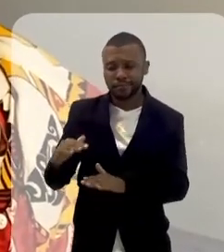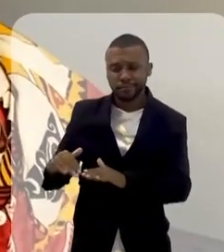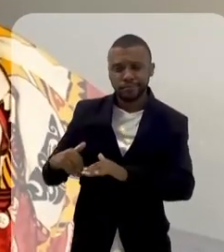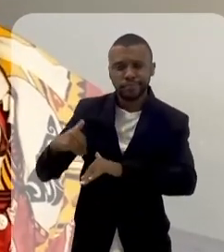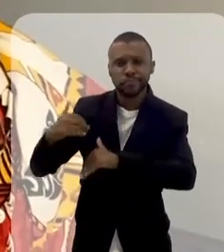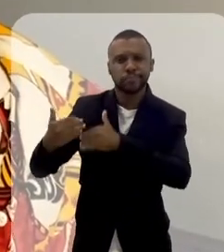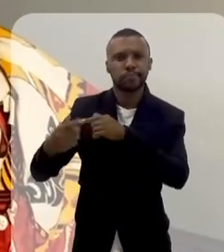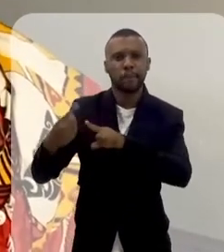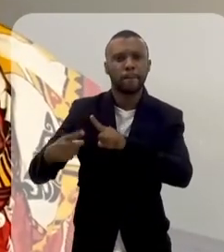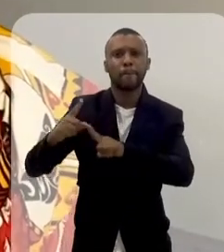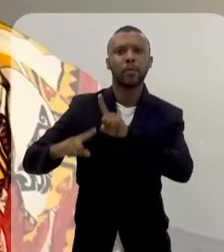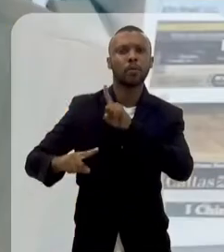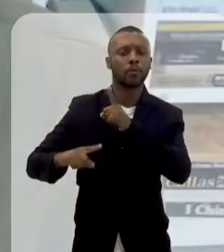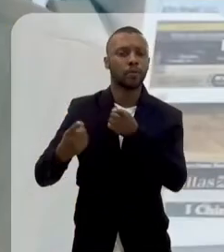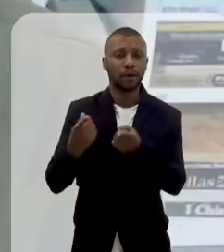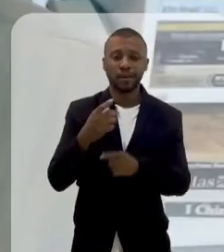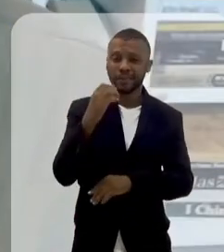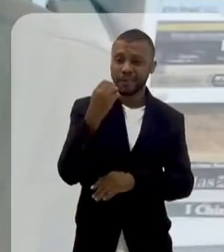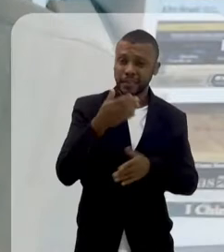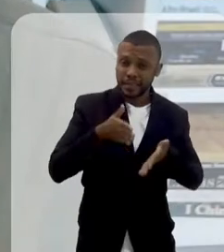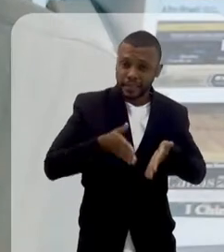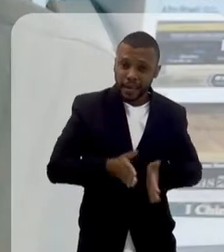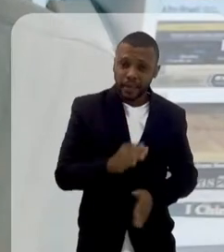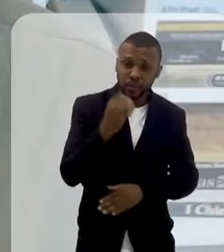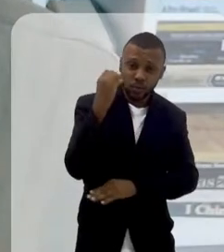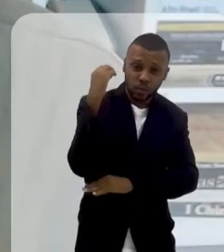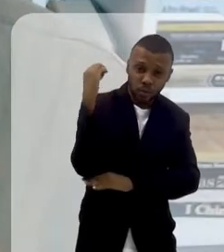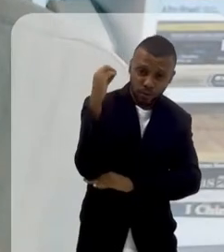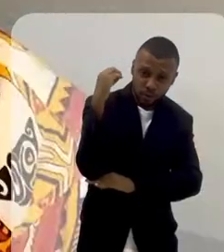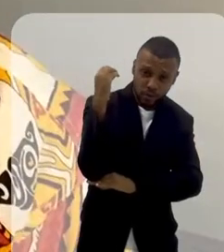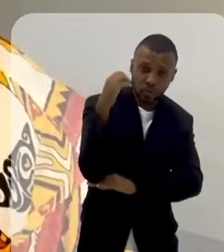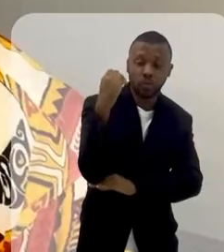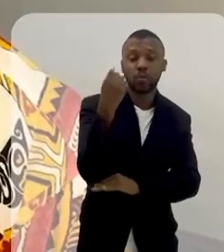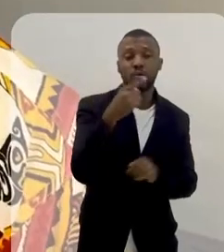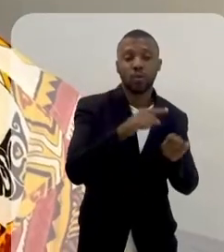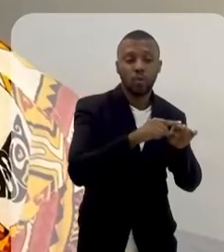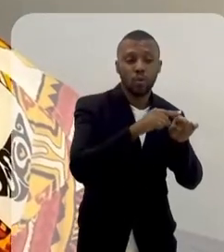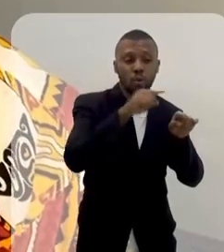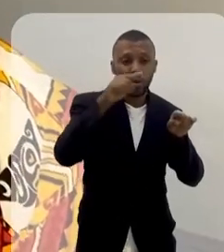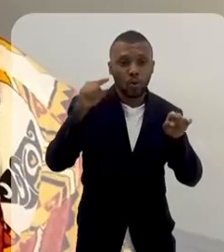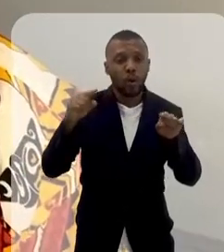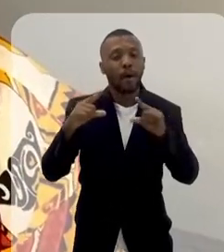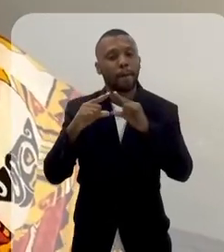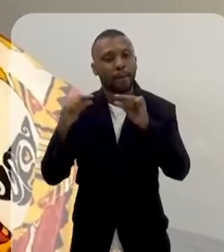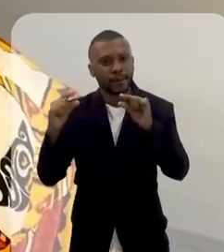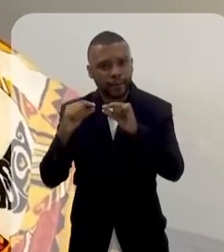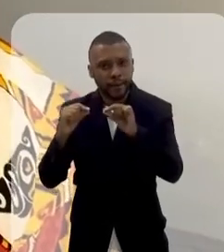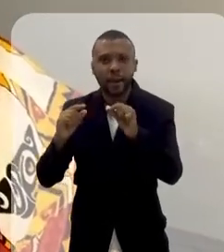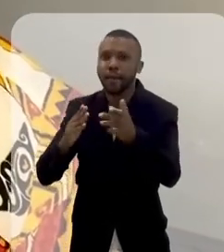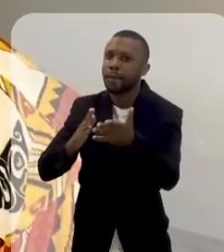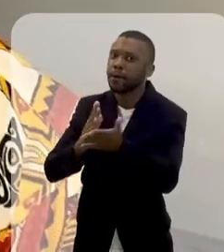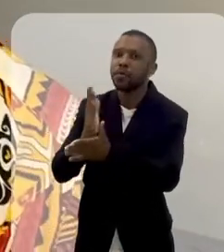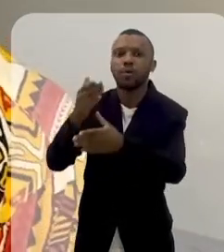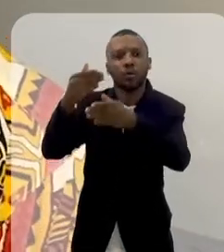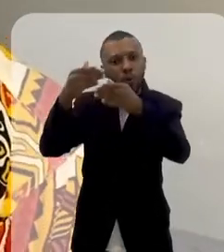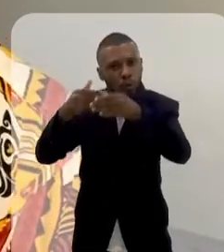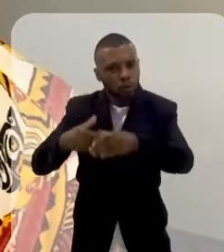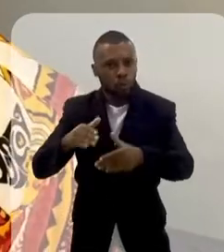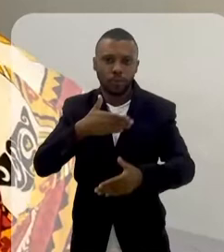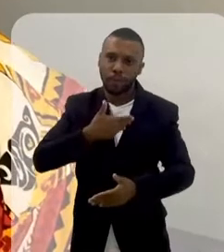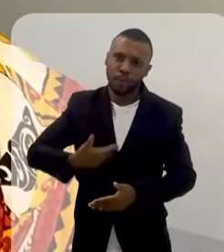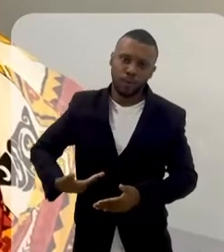ele vai crescendo na vida, ele sobe do Rio Grande do Sul até Brasília, passando concursos públicos, e aí ele abre um negócio, conhece a minha